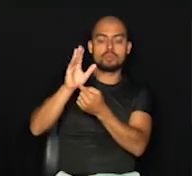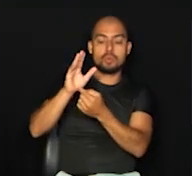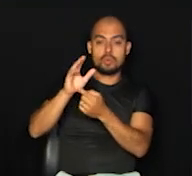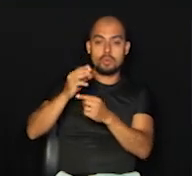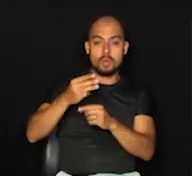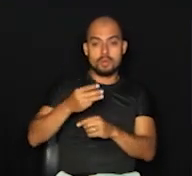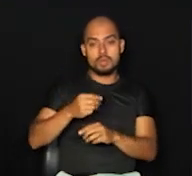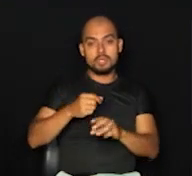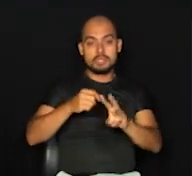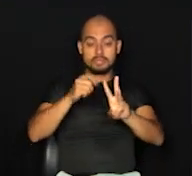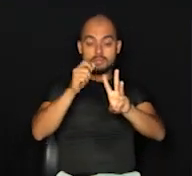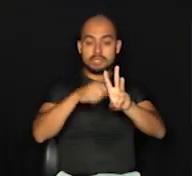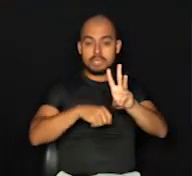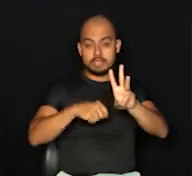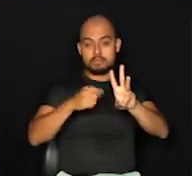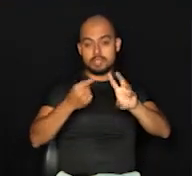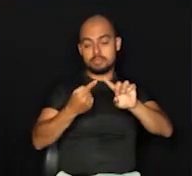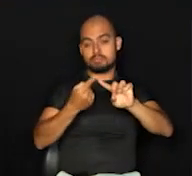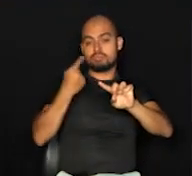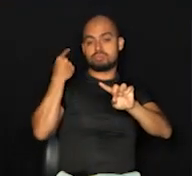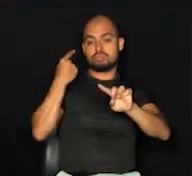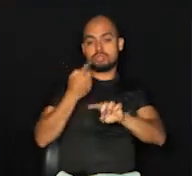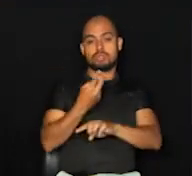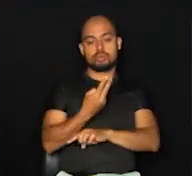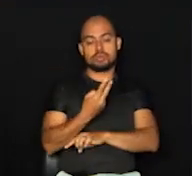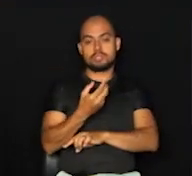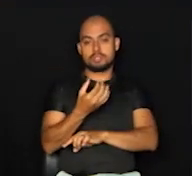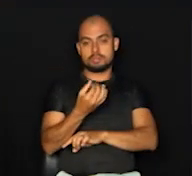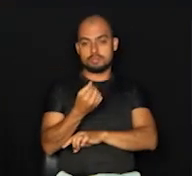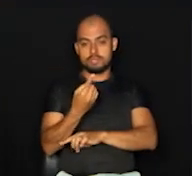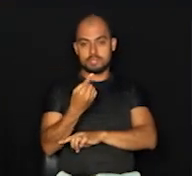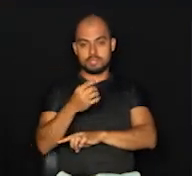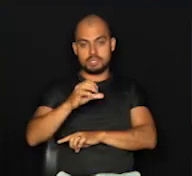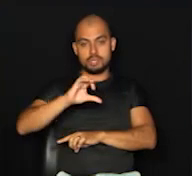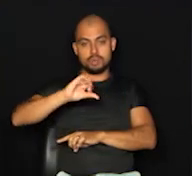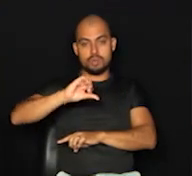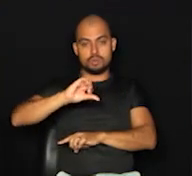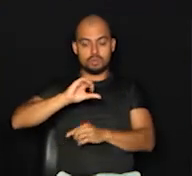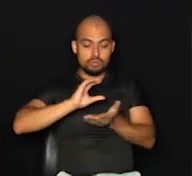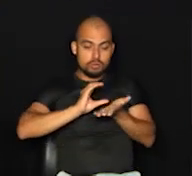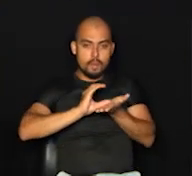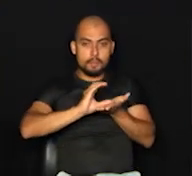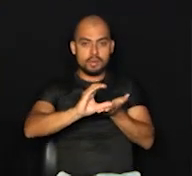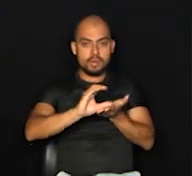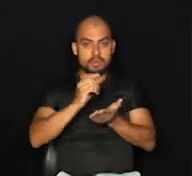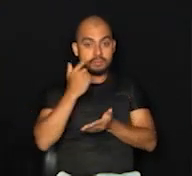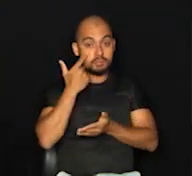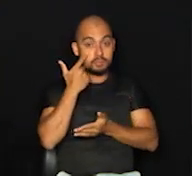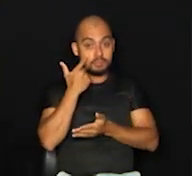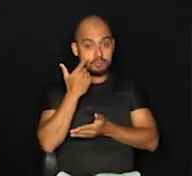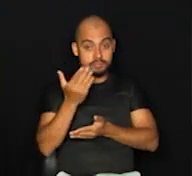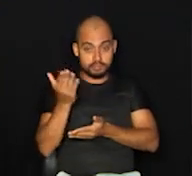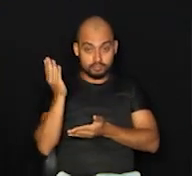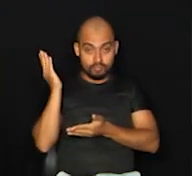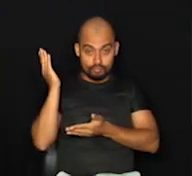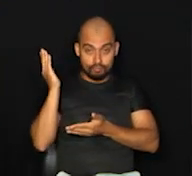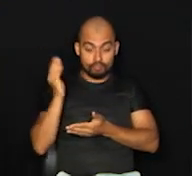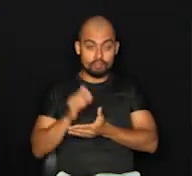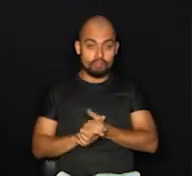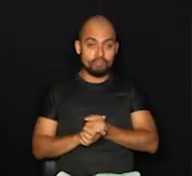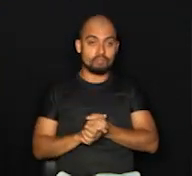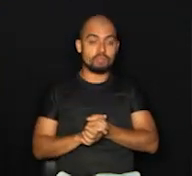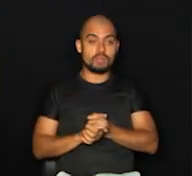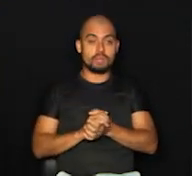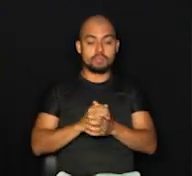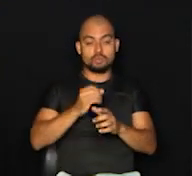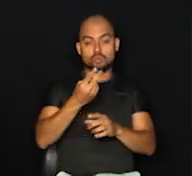de 2019 com os investimentos na região metropolitana de Campinas. Olha só, primeiro trimestre de